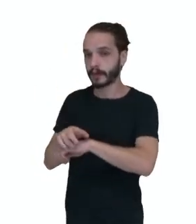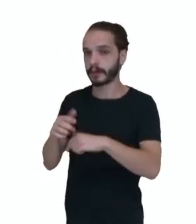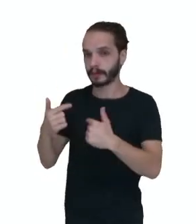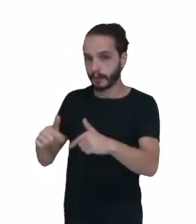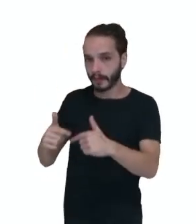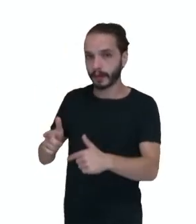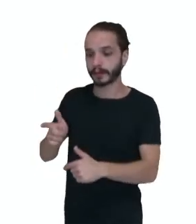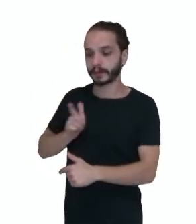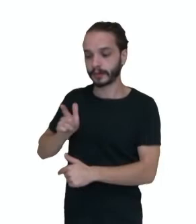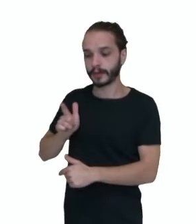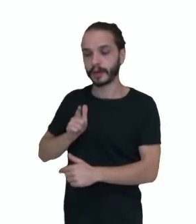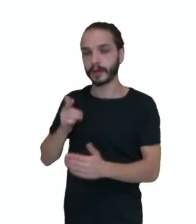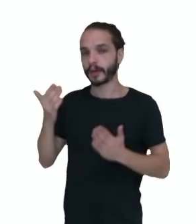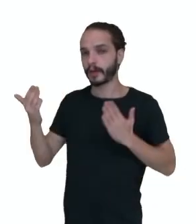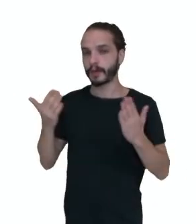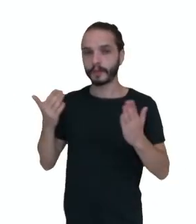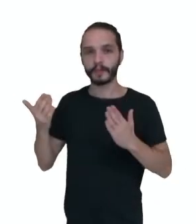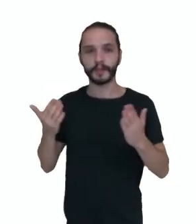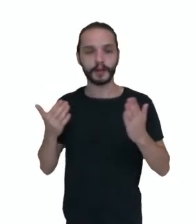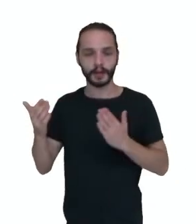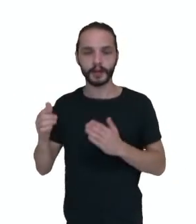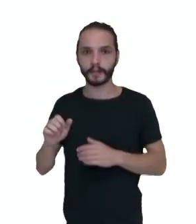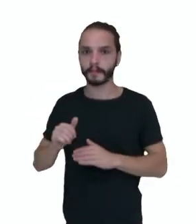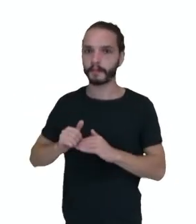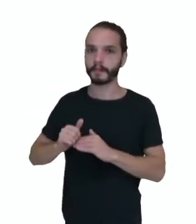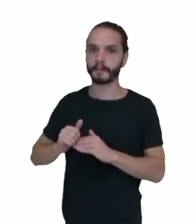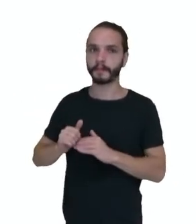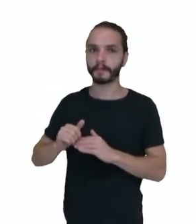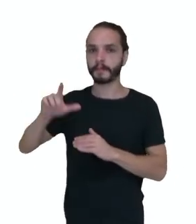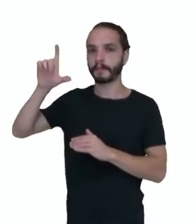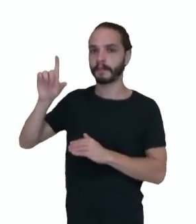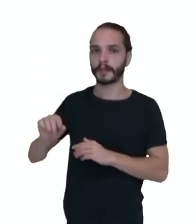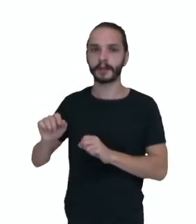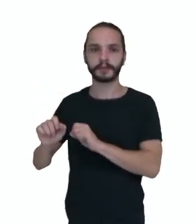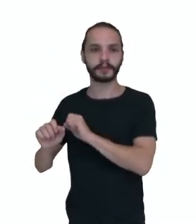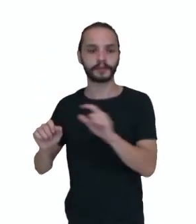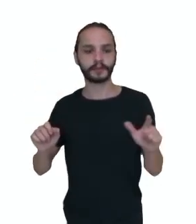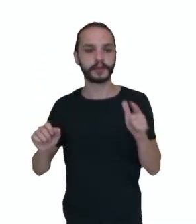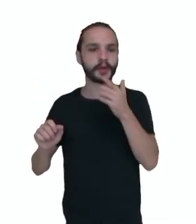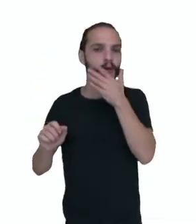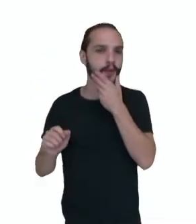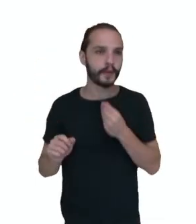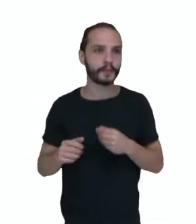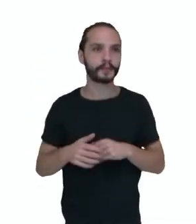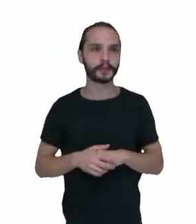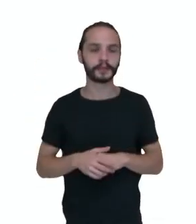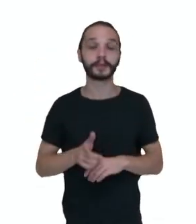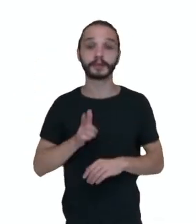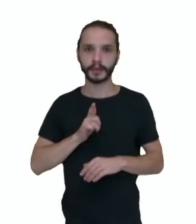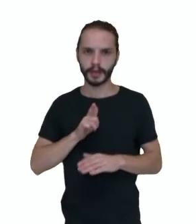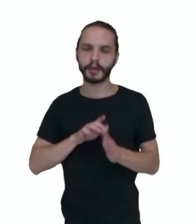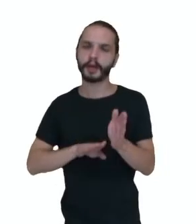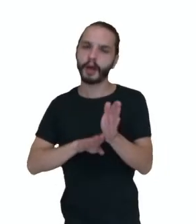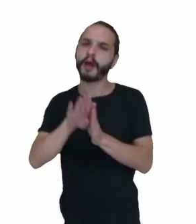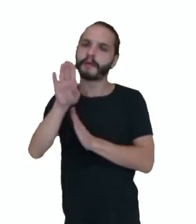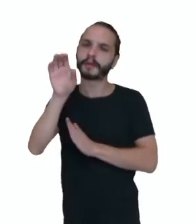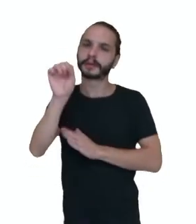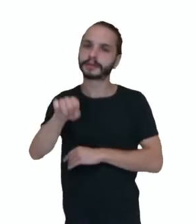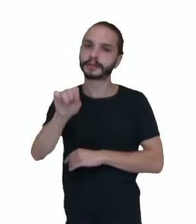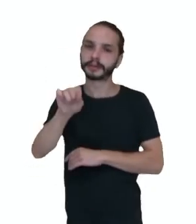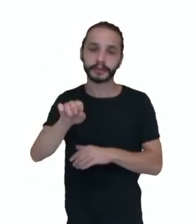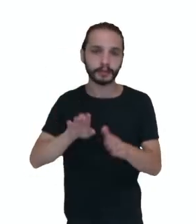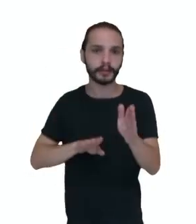comparada às dos homens. Portanto, não se pode negar que teve esse avanço, mesmo ainda